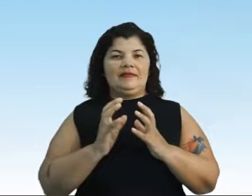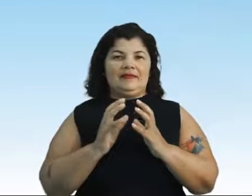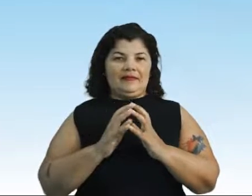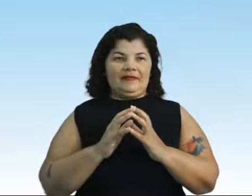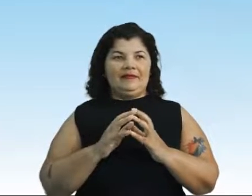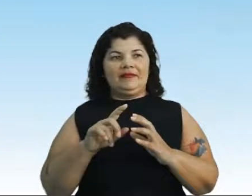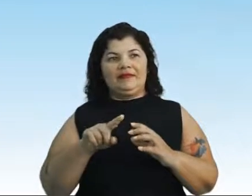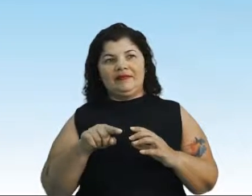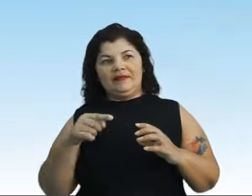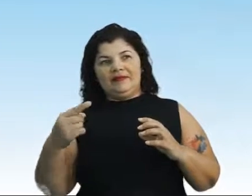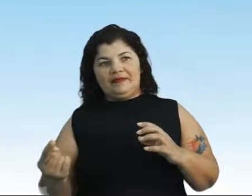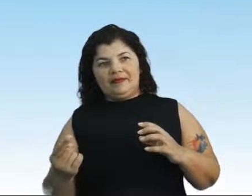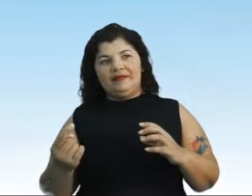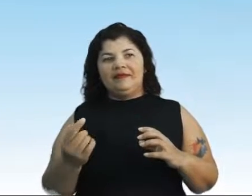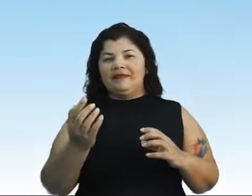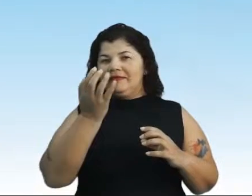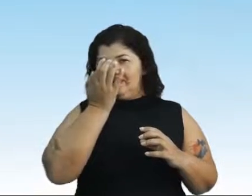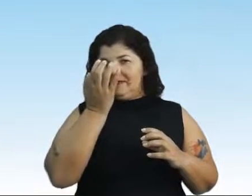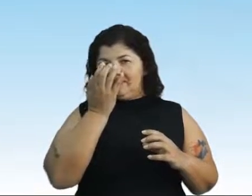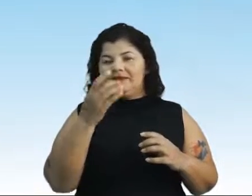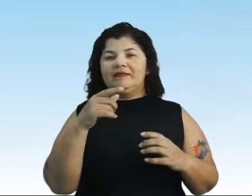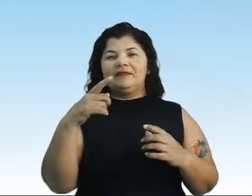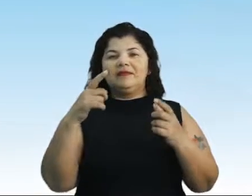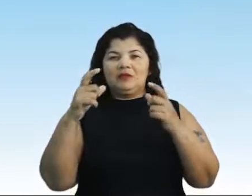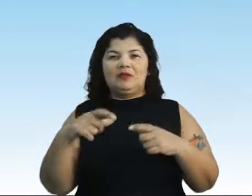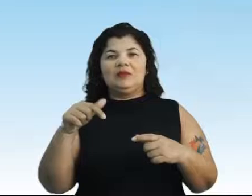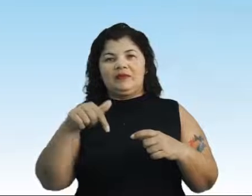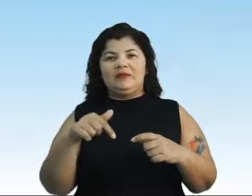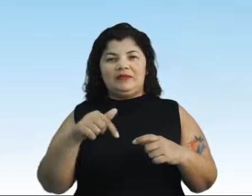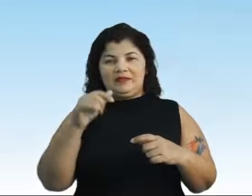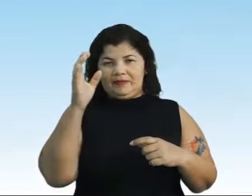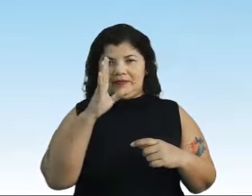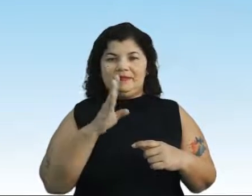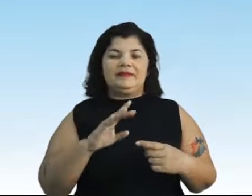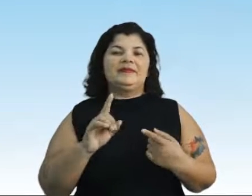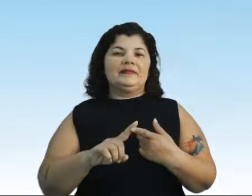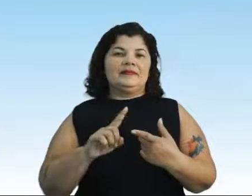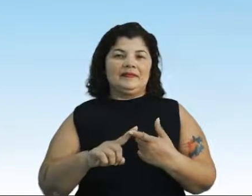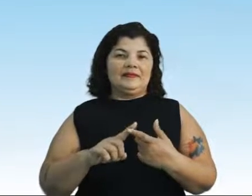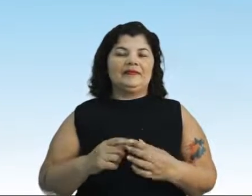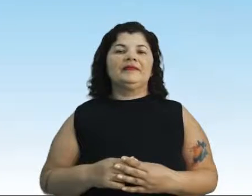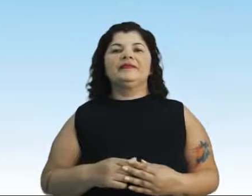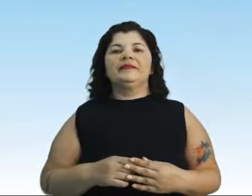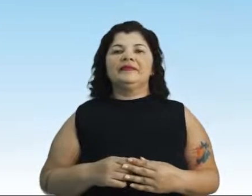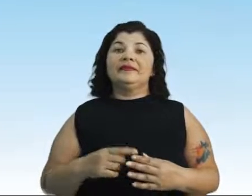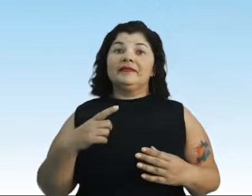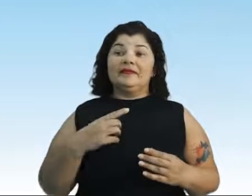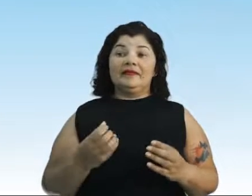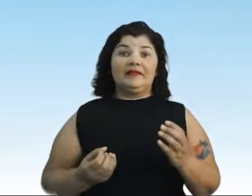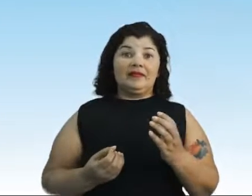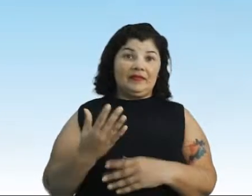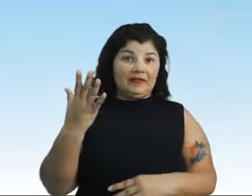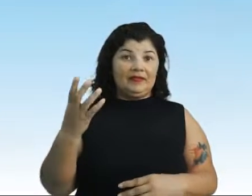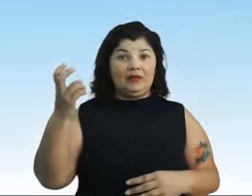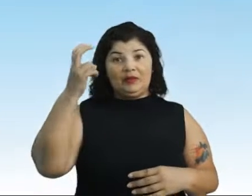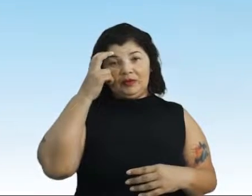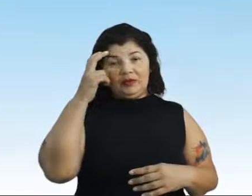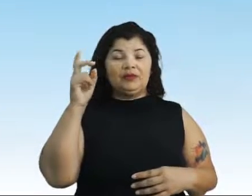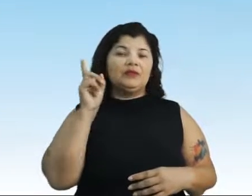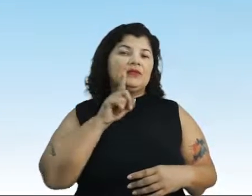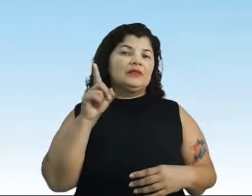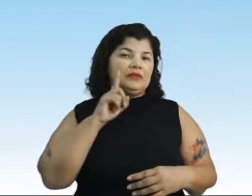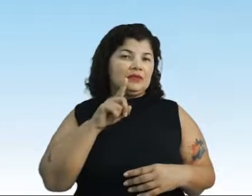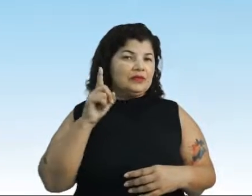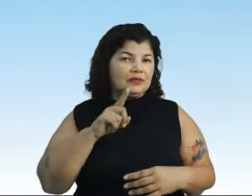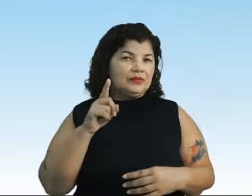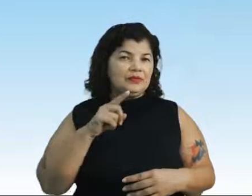e essa Kombi customizada também é um local aqui no Brasil. Então vejam que é algo que surgiu da cultura lá nos Estados